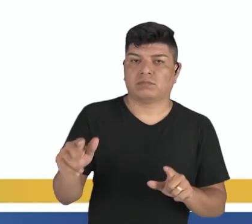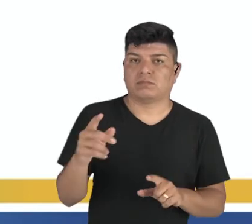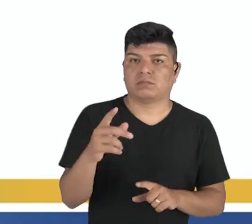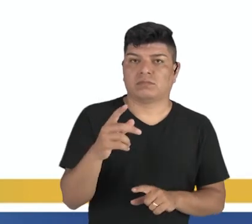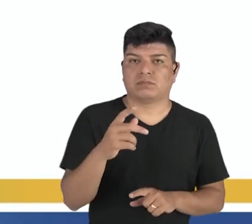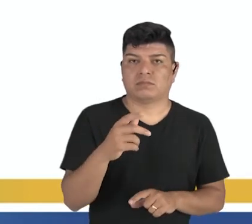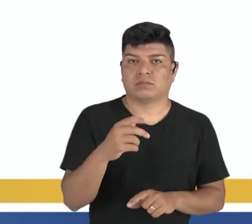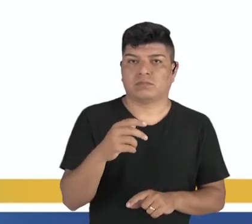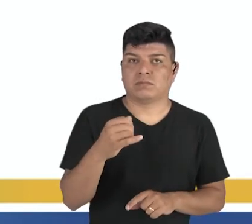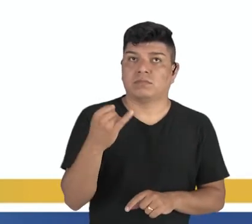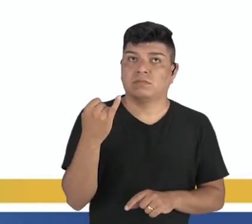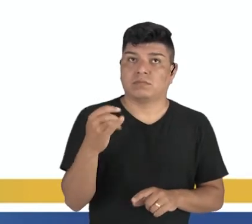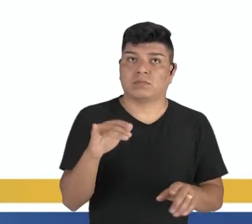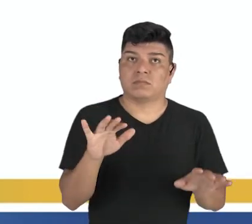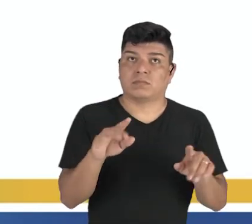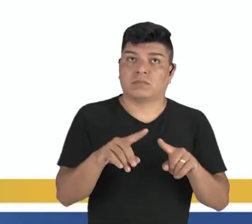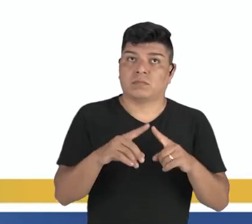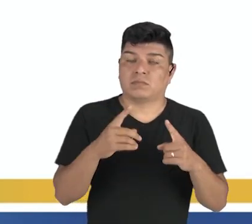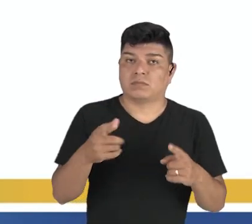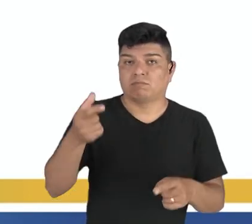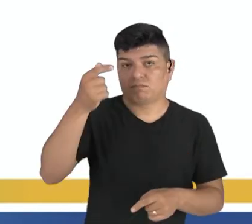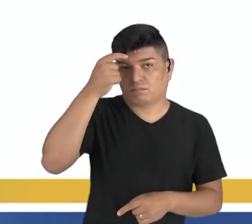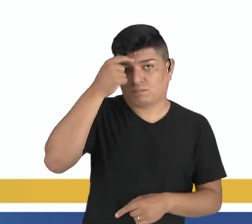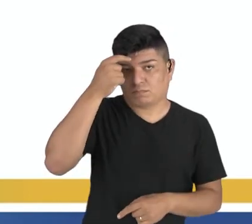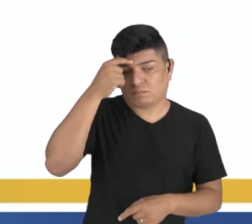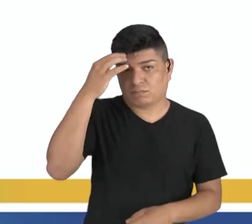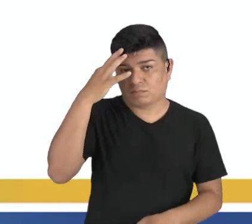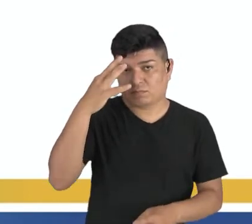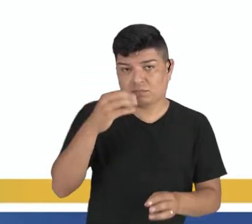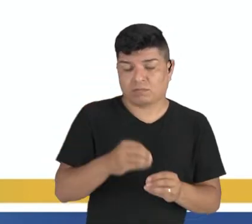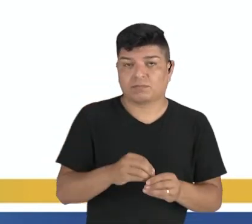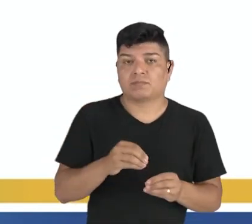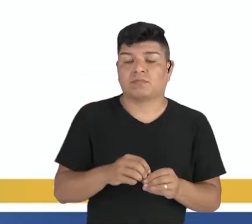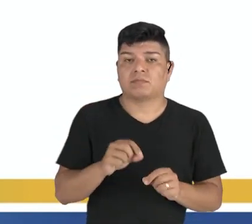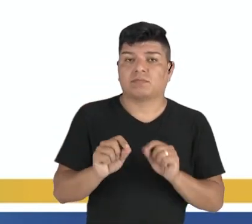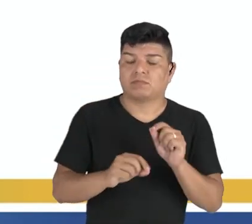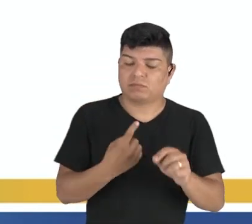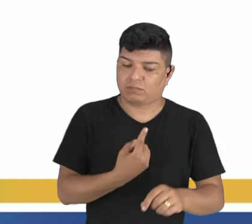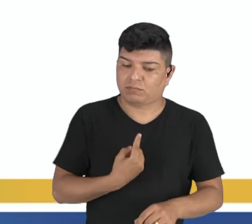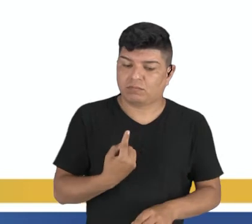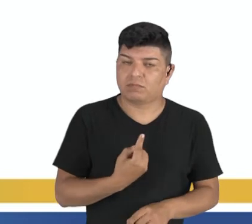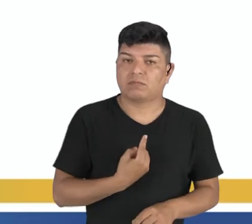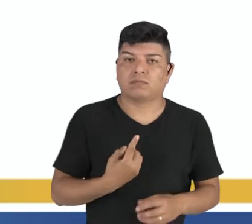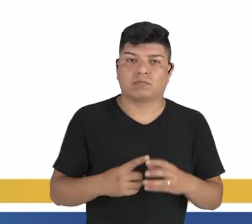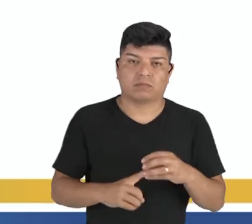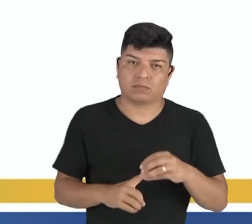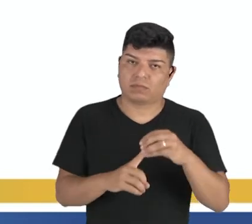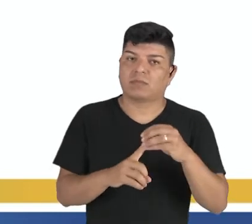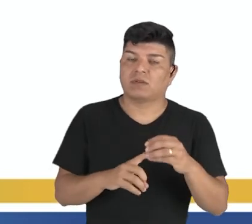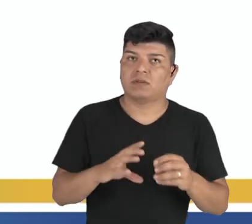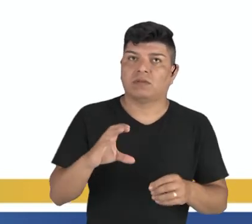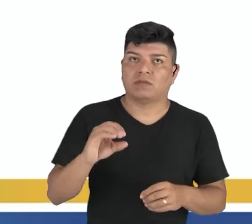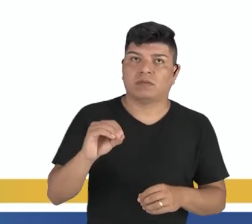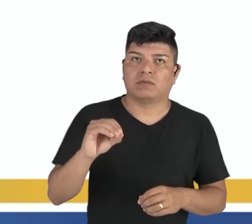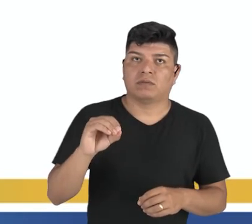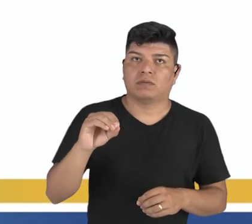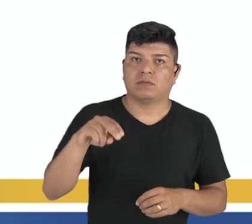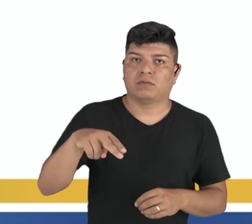momento. Mas, na sua mente, você sabe que ele é um termo independente, ou chame ele de